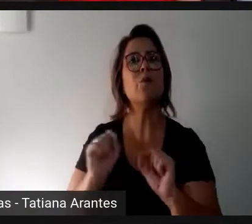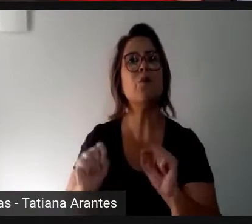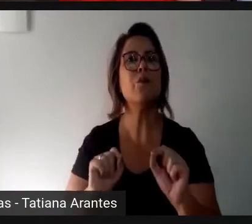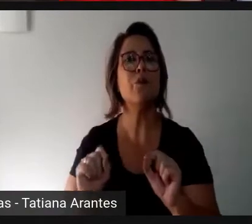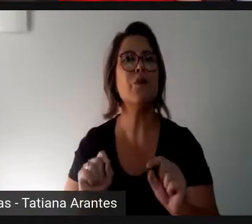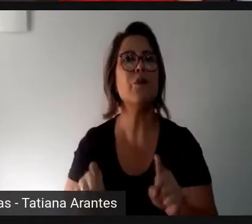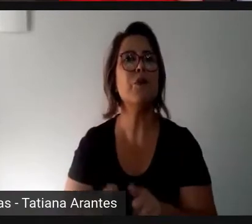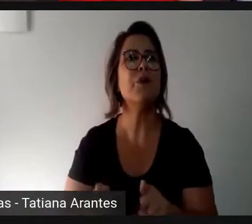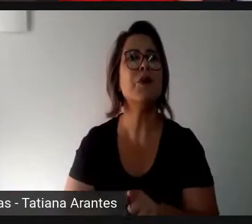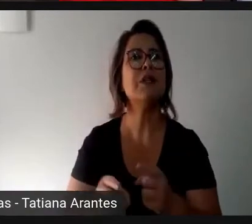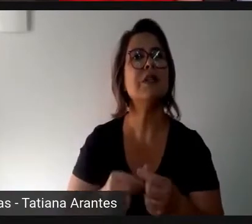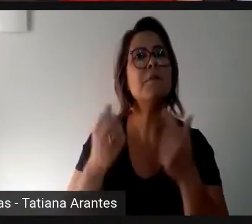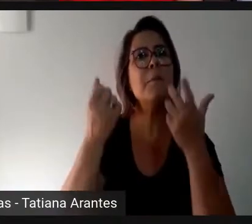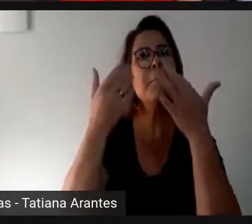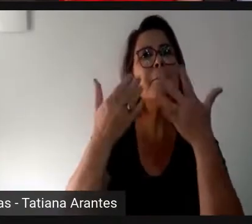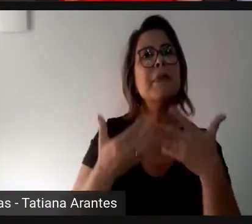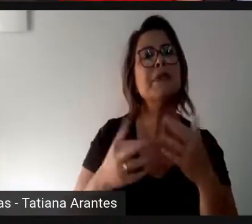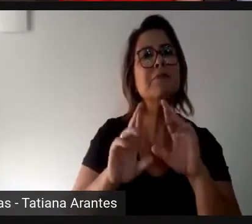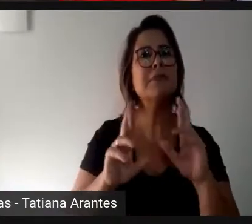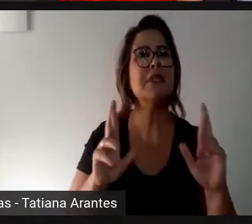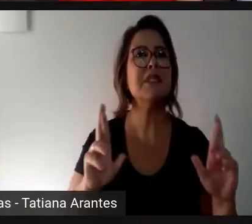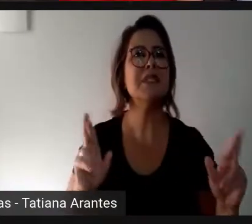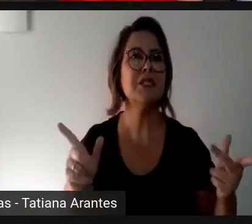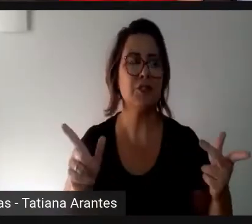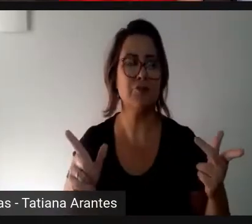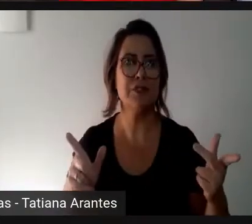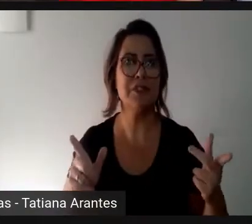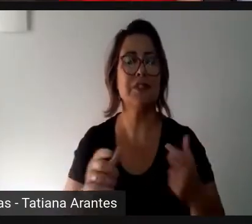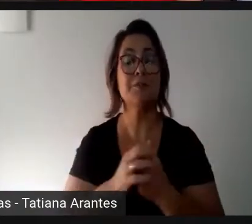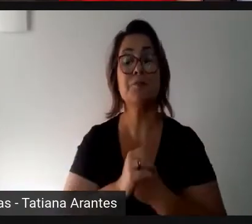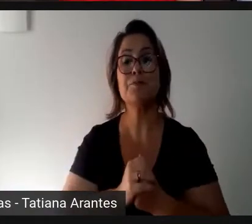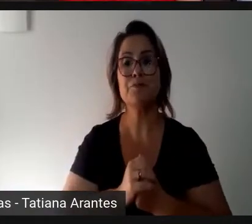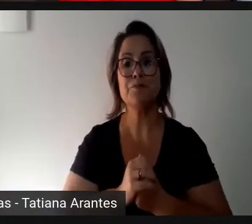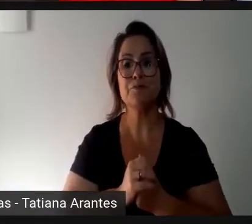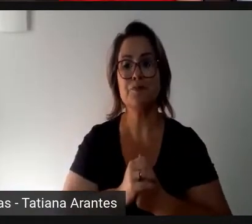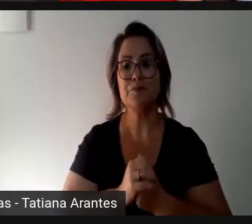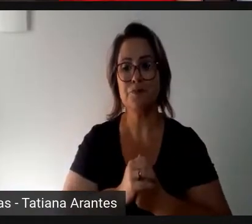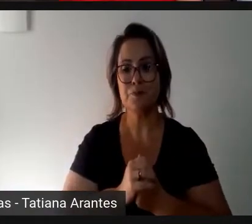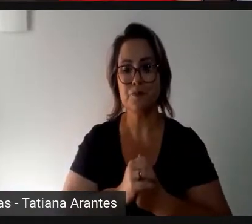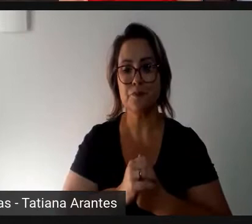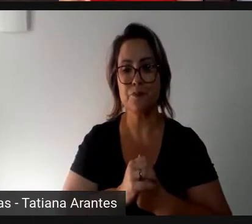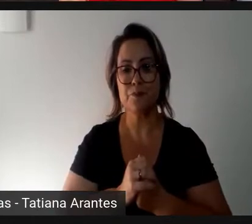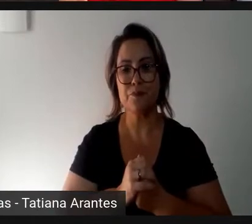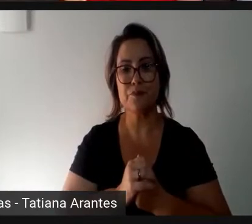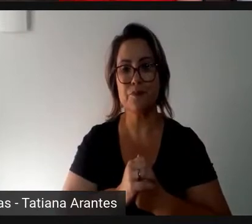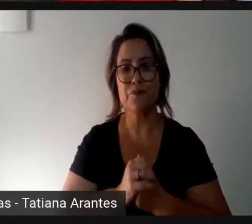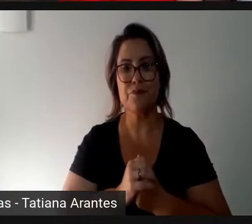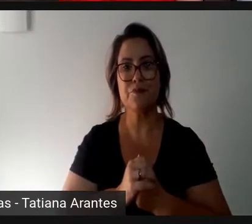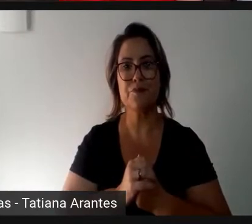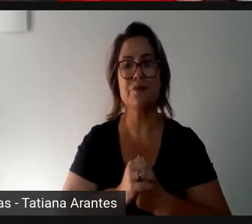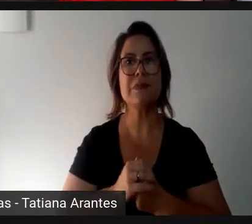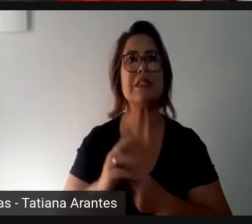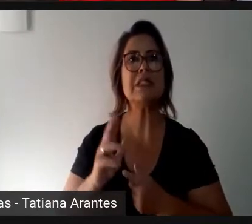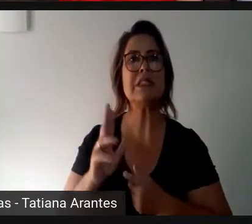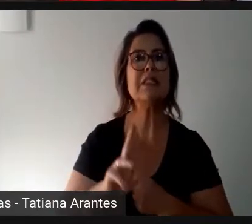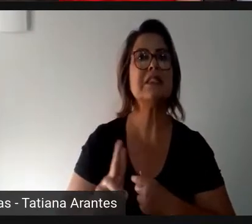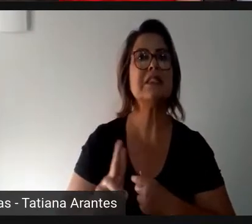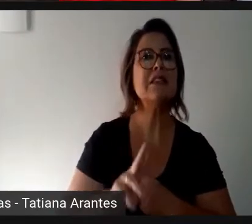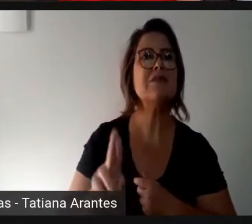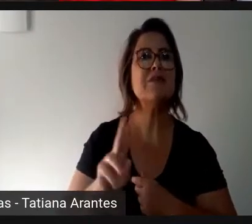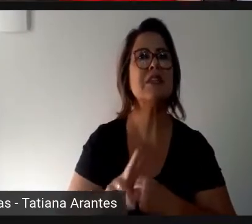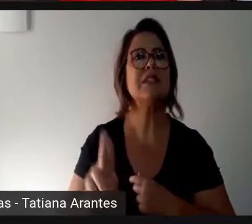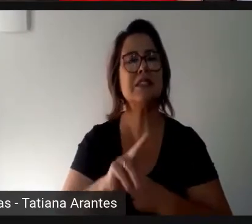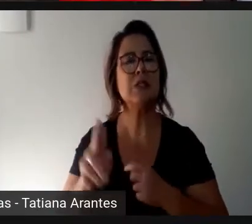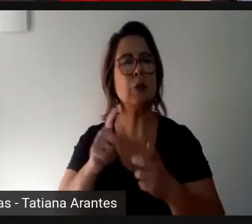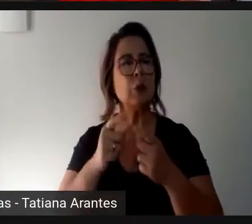esclarecer a diferença de programa de integridade e compliance, porque eu vejo esses termos sendo usados, ora como sinônimos, ora eu vejo como coisas